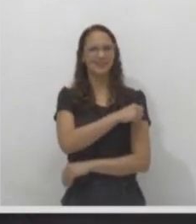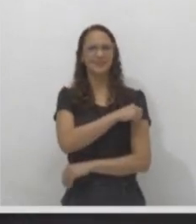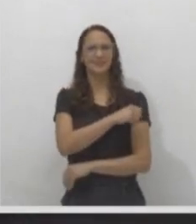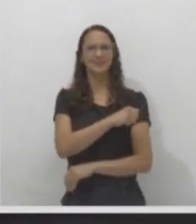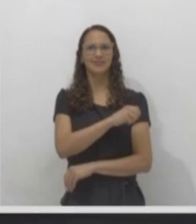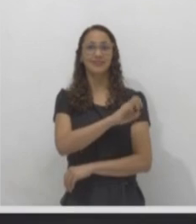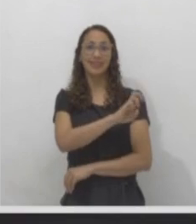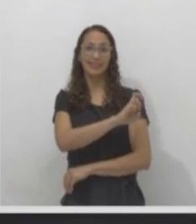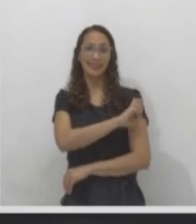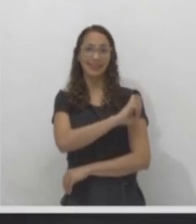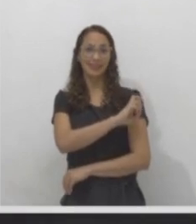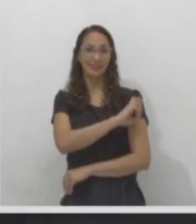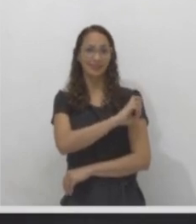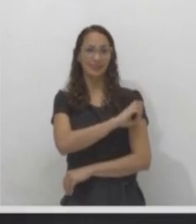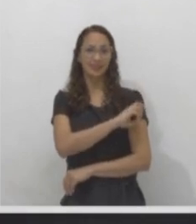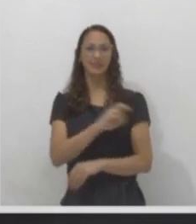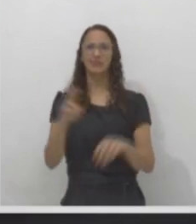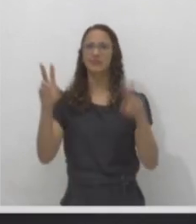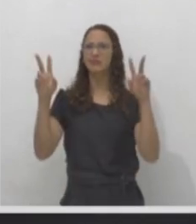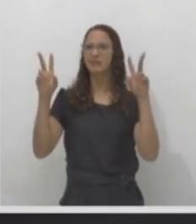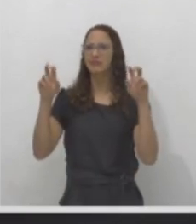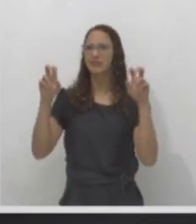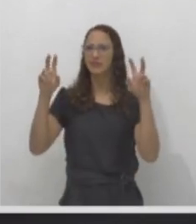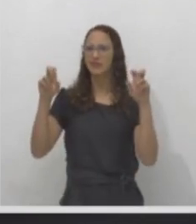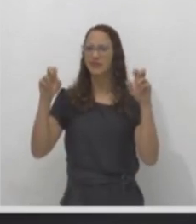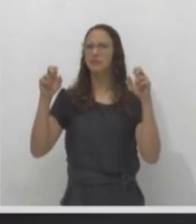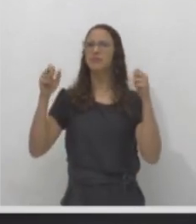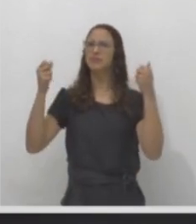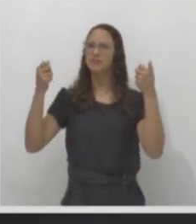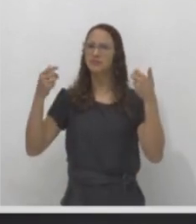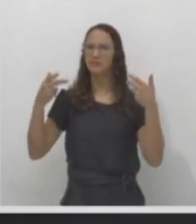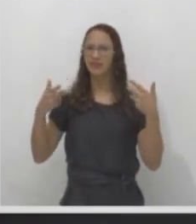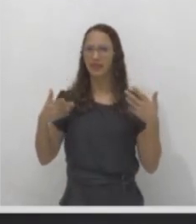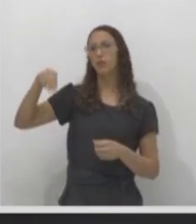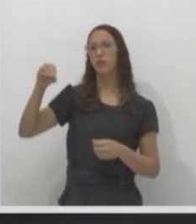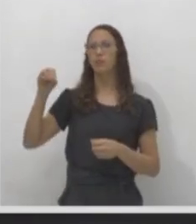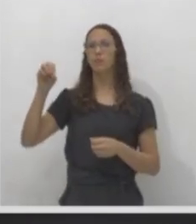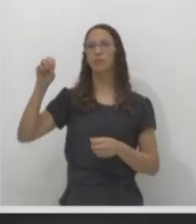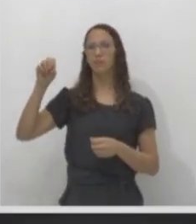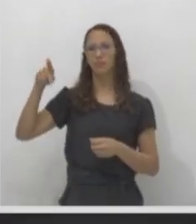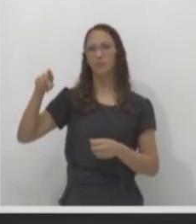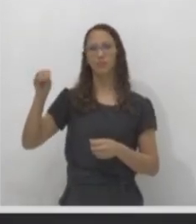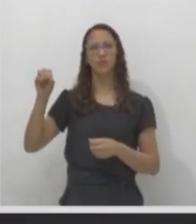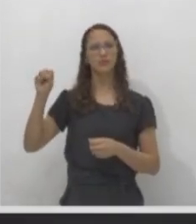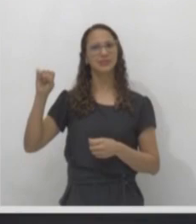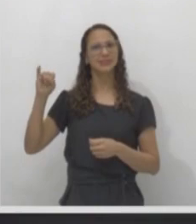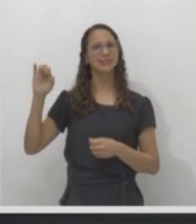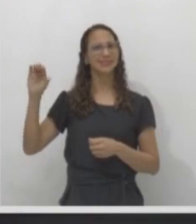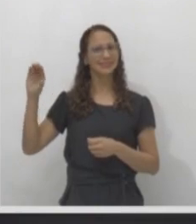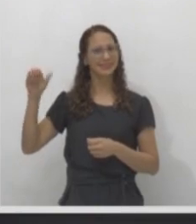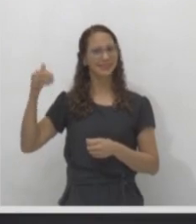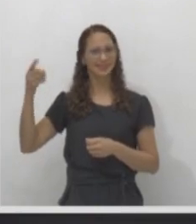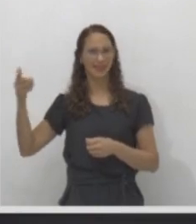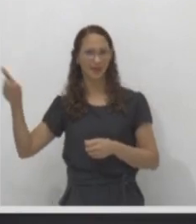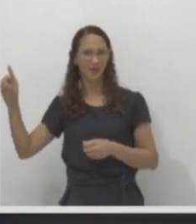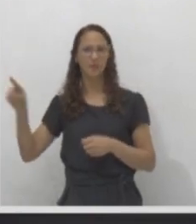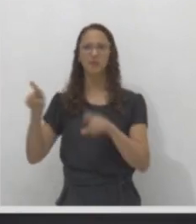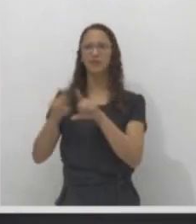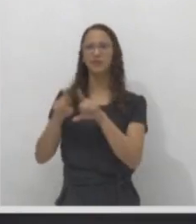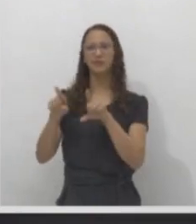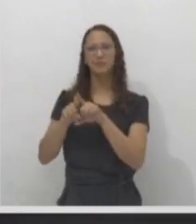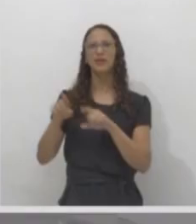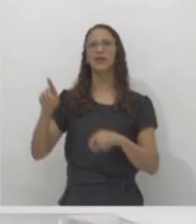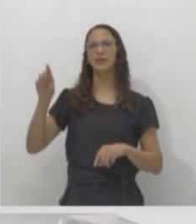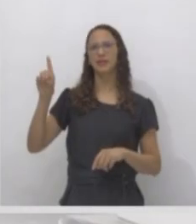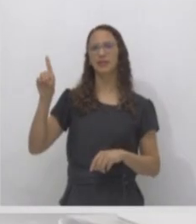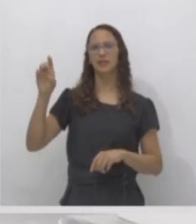falar hoje sobre composição e decomposição dos números. O objeto do conhecimento é o sistema